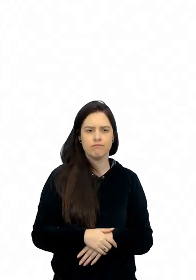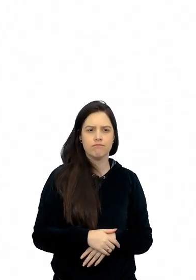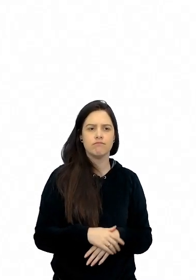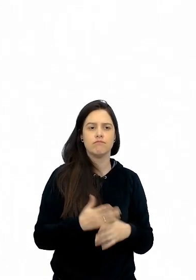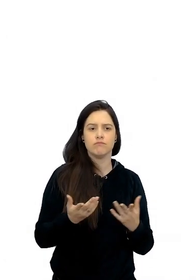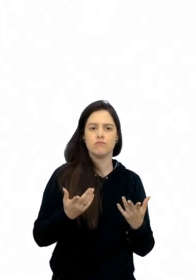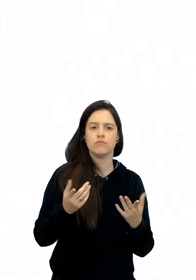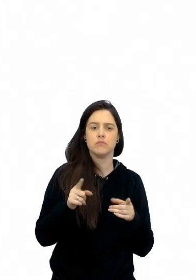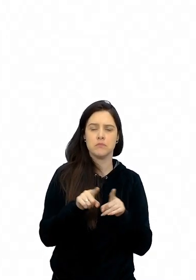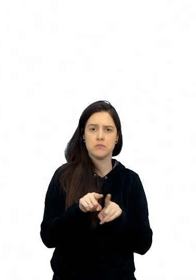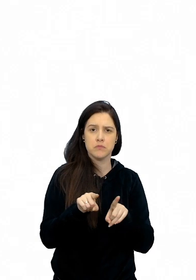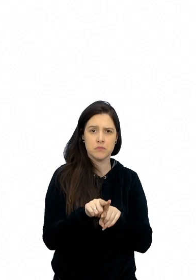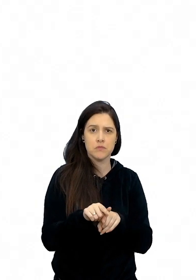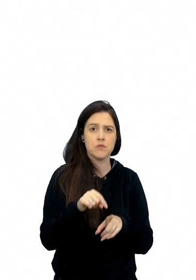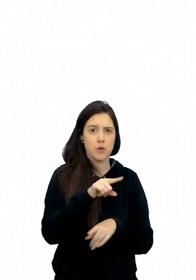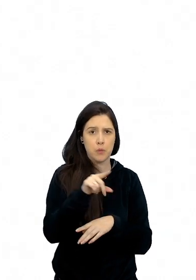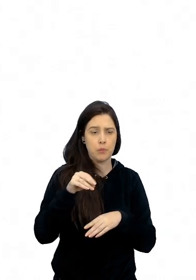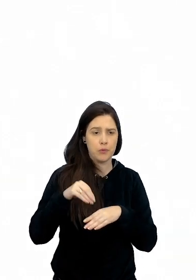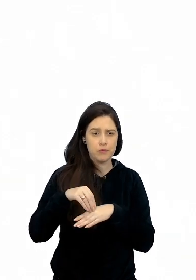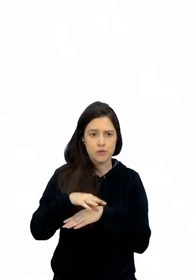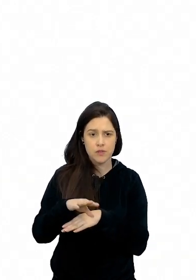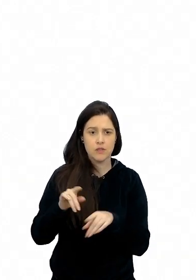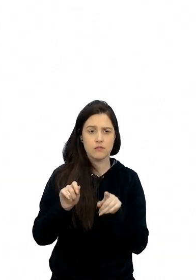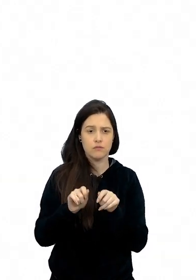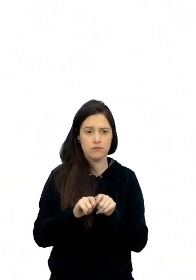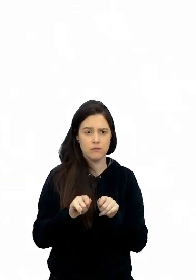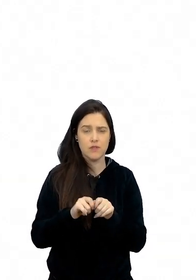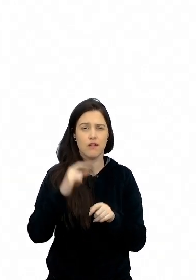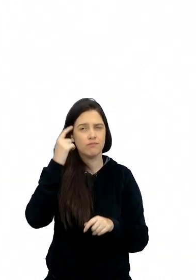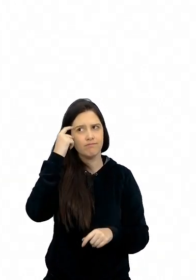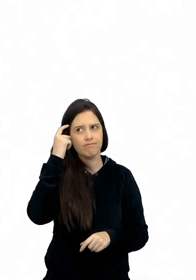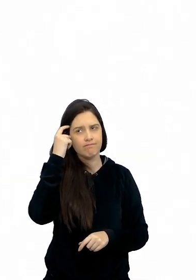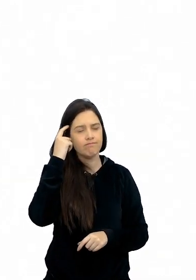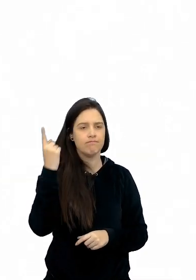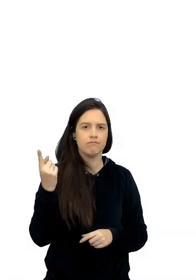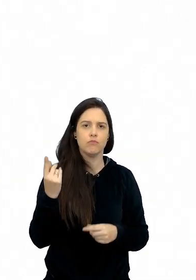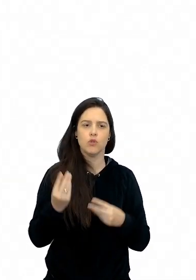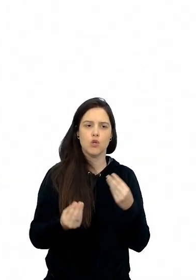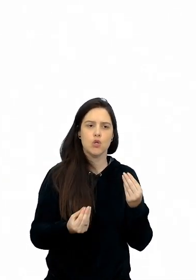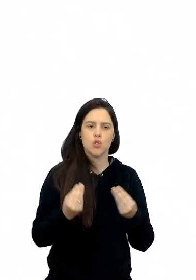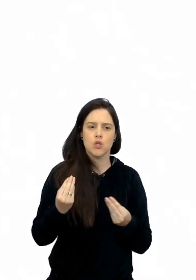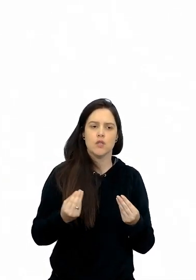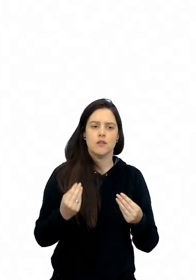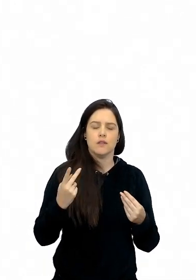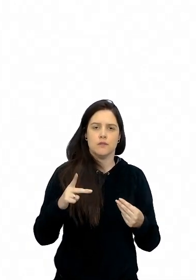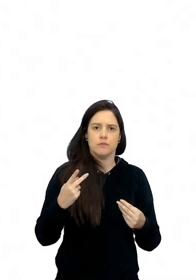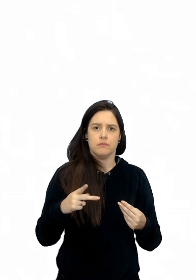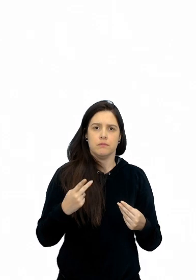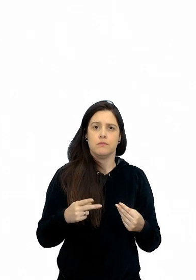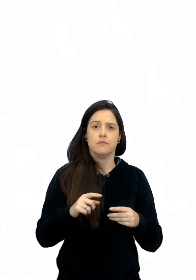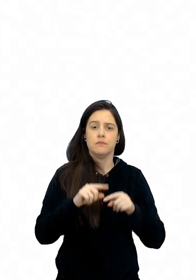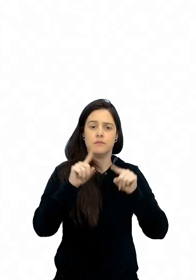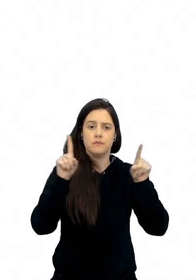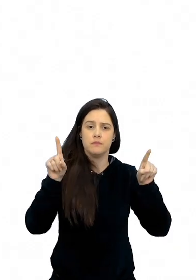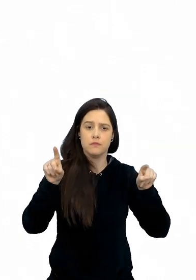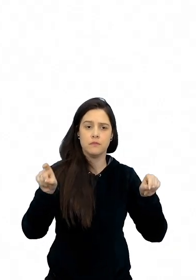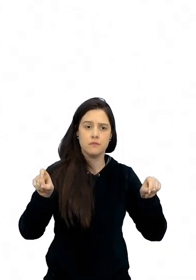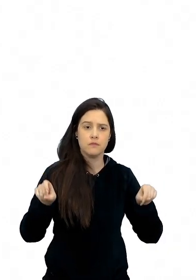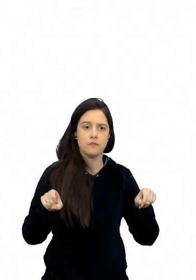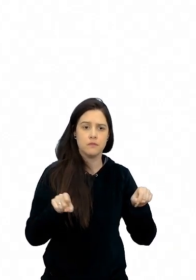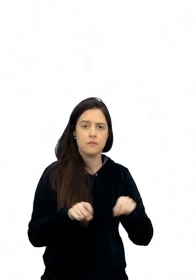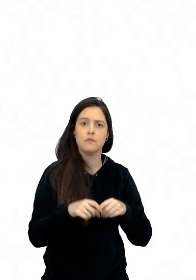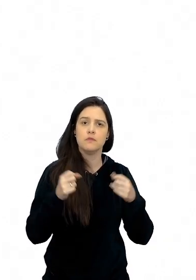o que eu trouxe para vocês ali anteriormente, né, comentando desse quadro aqui, que